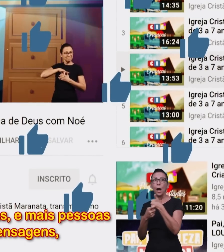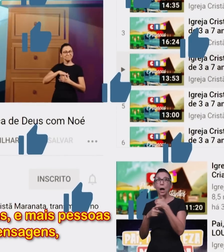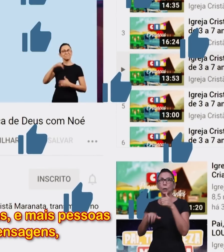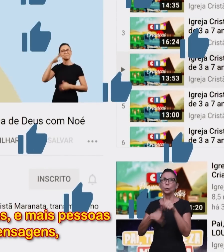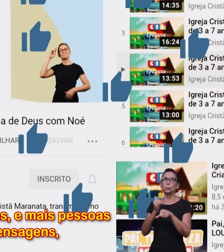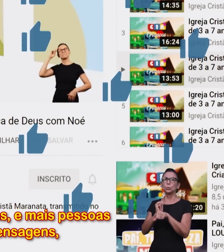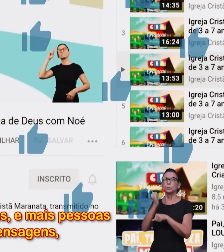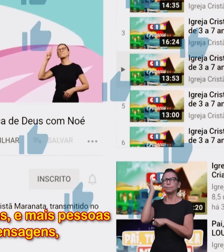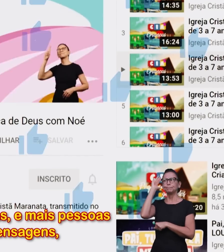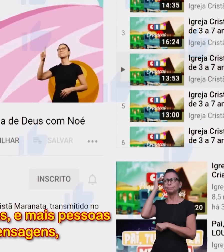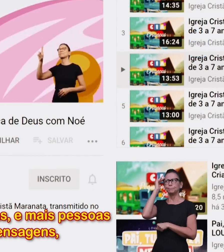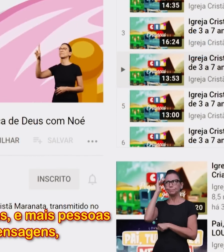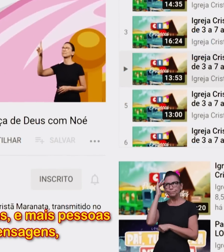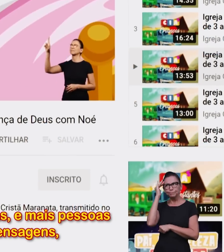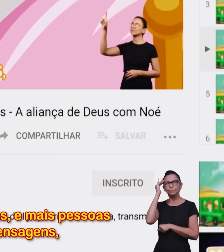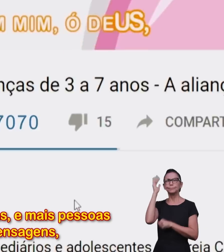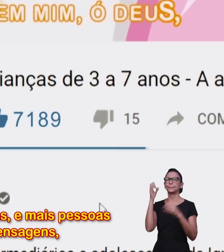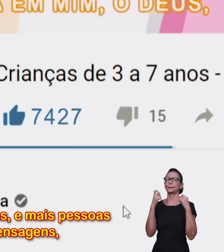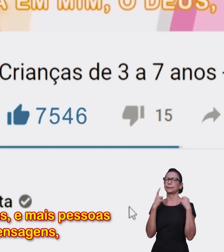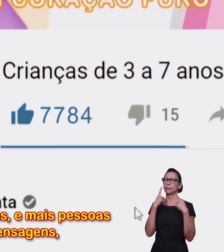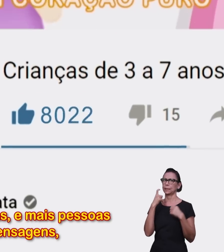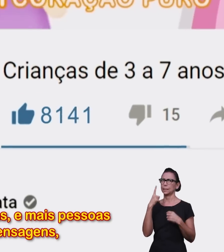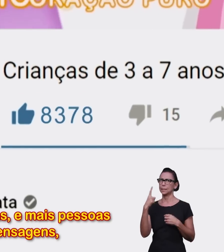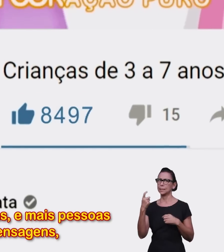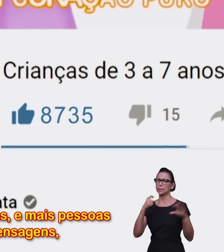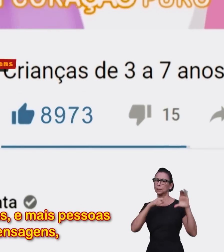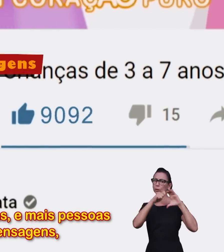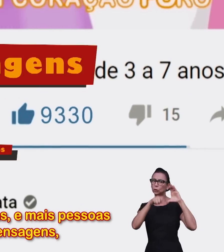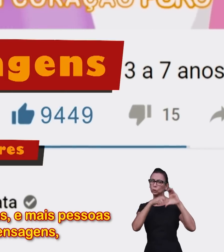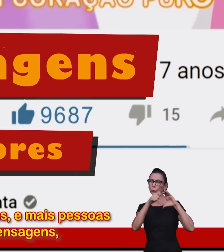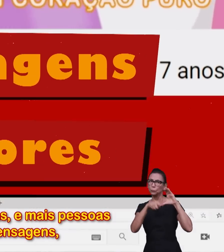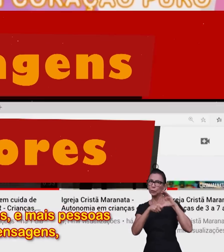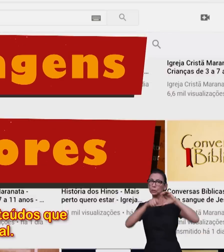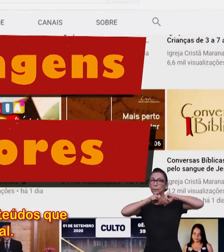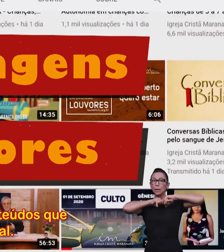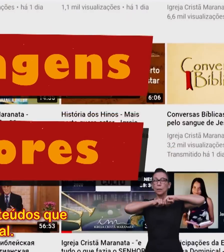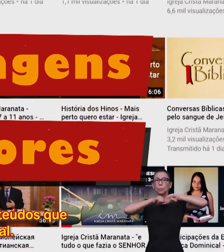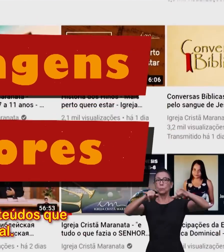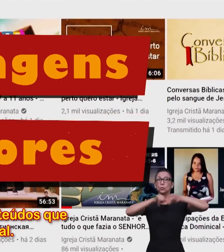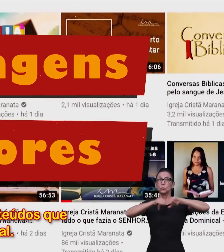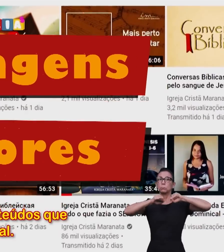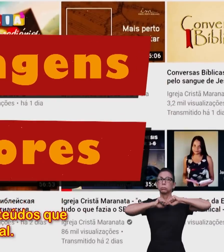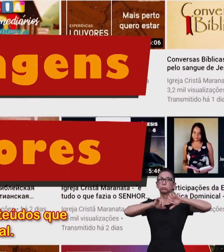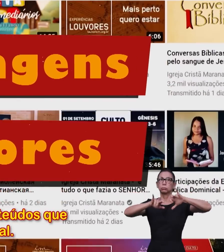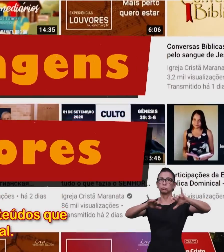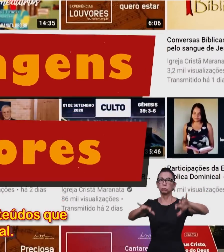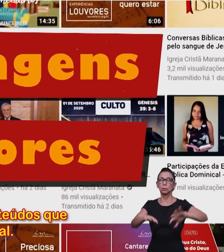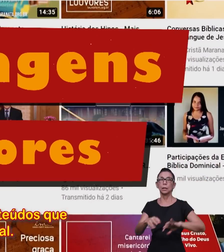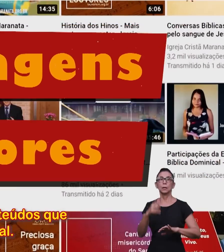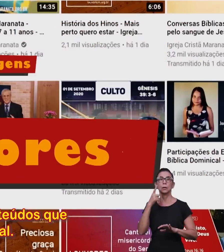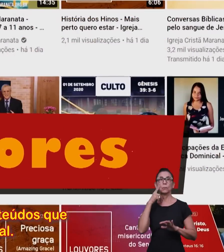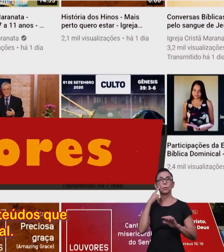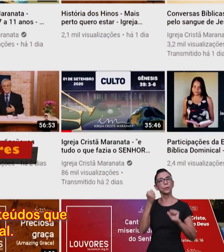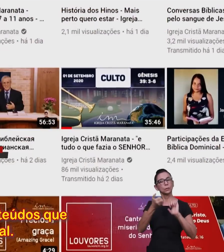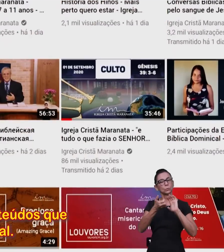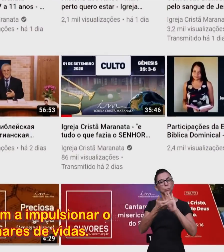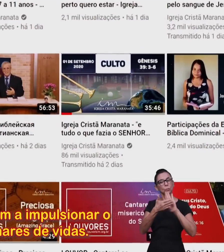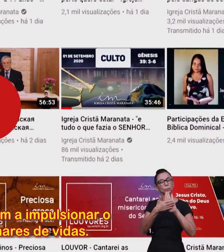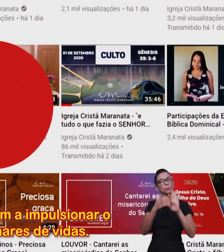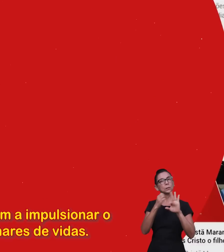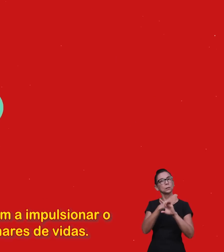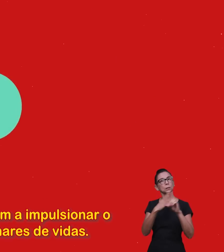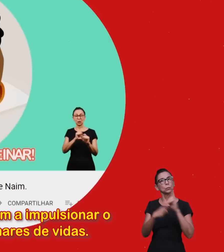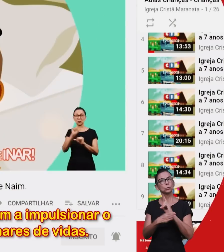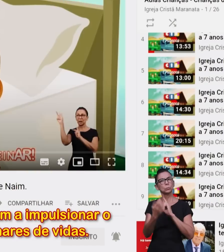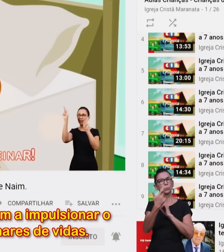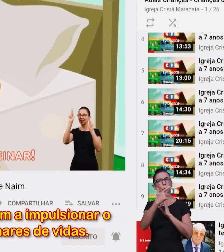vai interessar a mais pessoas e mais pessoas vão conhecer as mensagens, louvores e outros conteúdos que estão no canal.